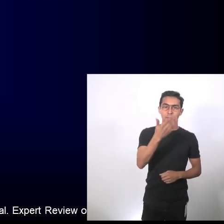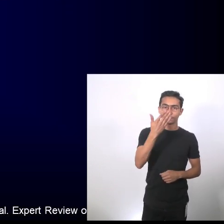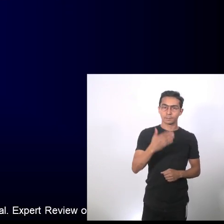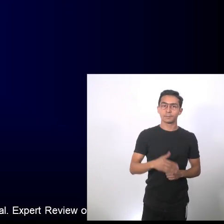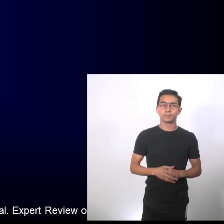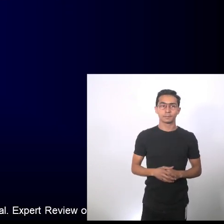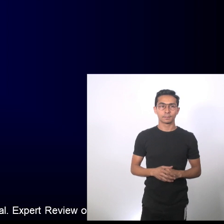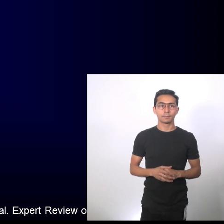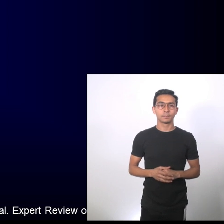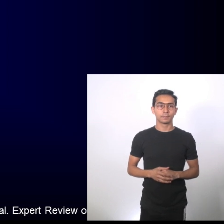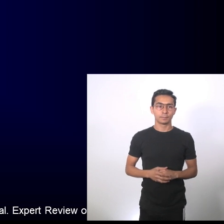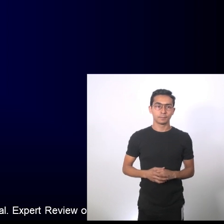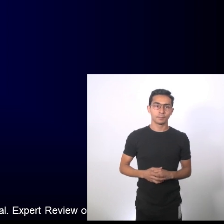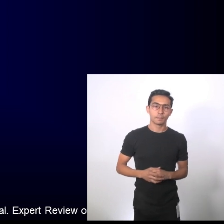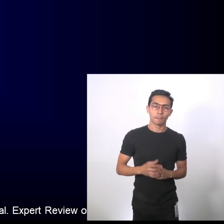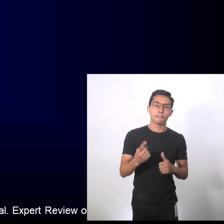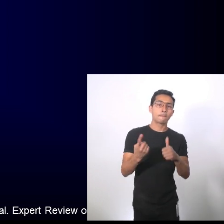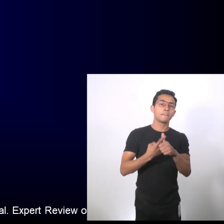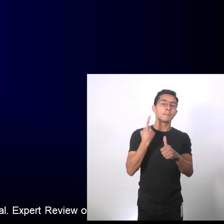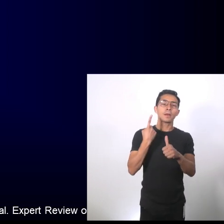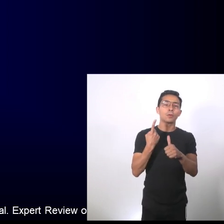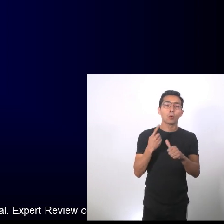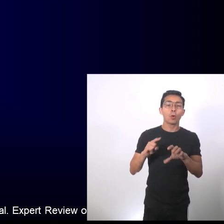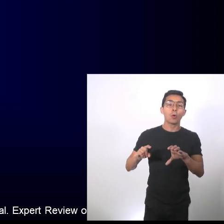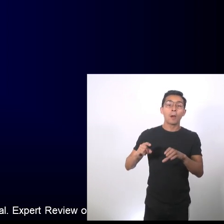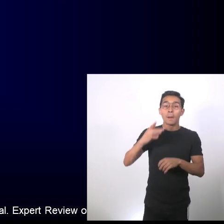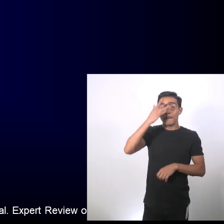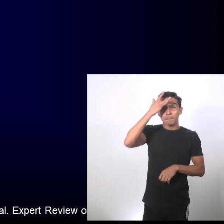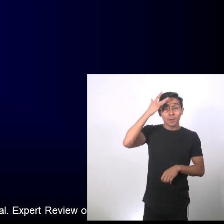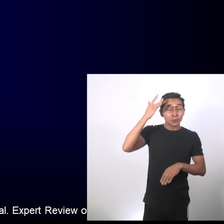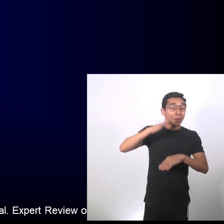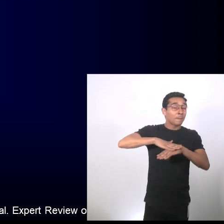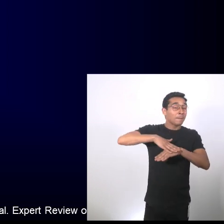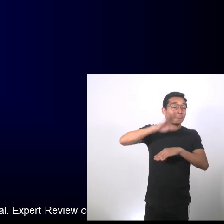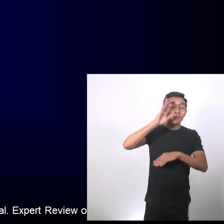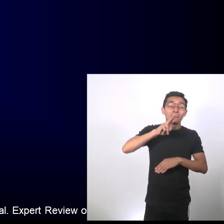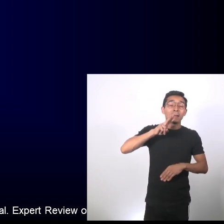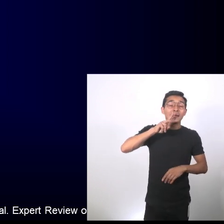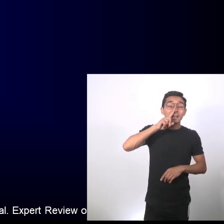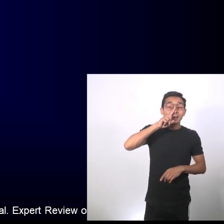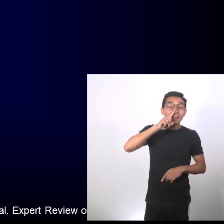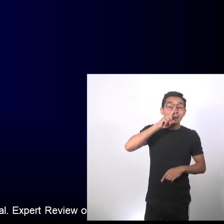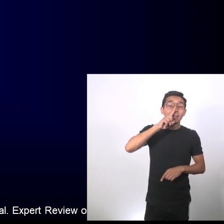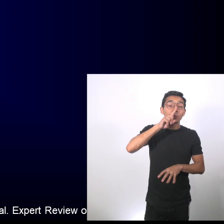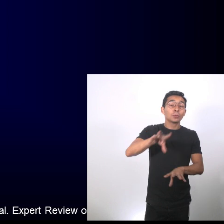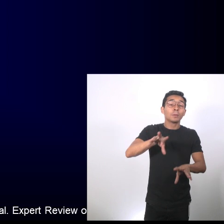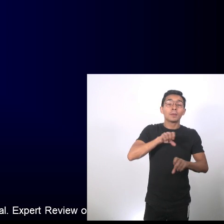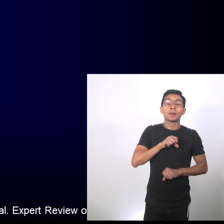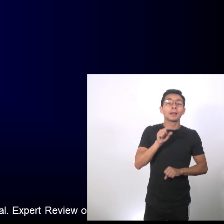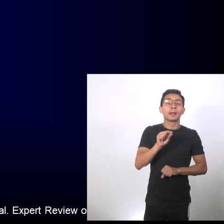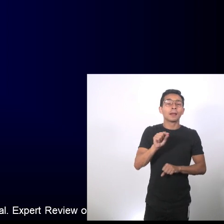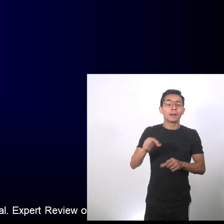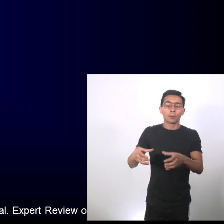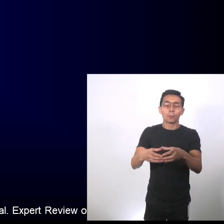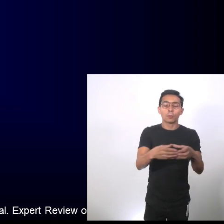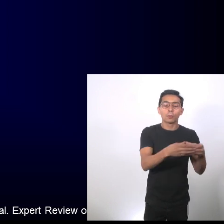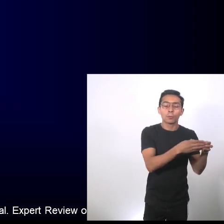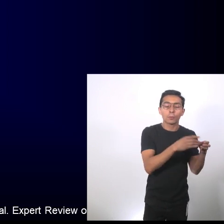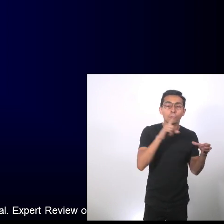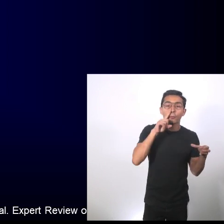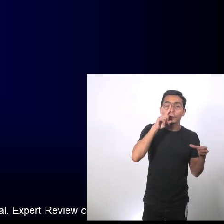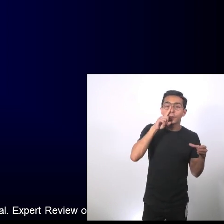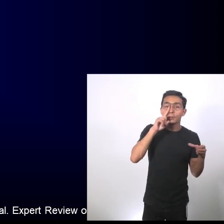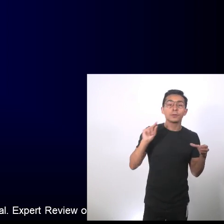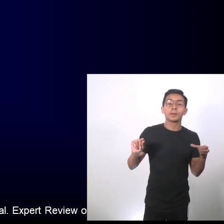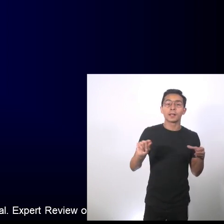era tentar identificar quais são os grupos de risco. E, de novo, né, dentro dessa limitação, eu deixei claro aí no slide,